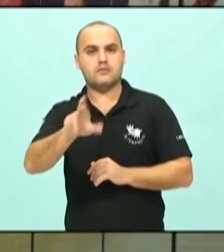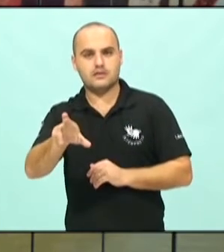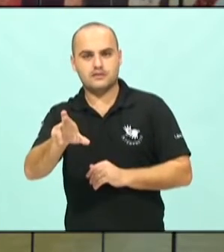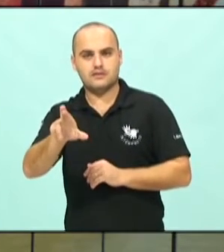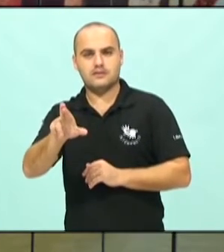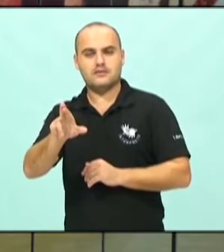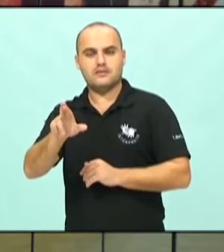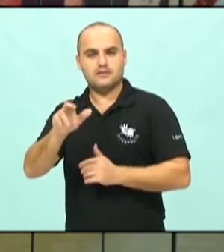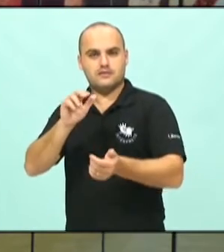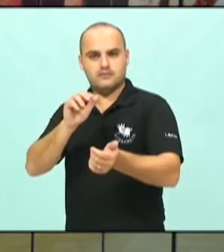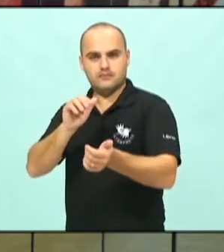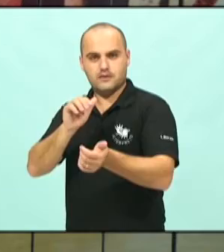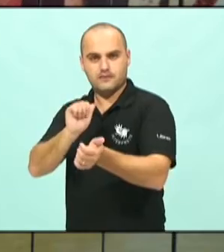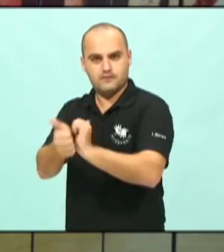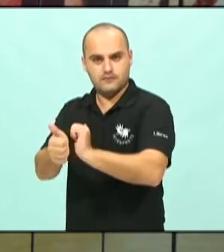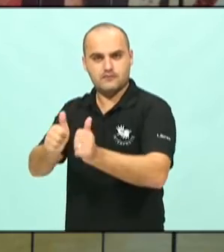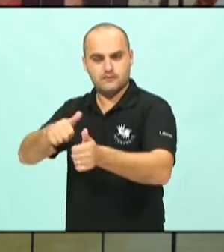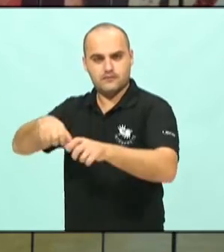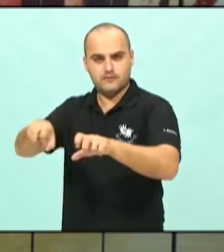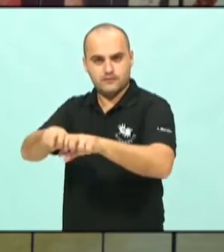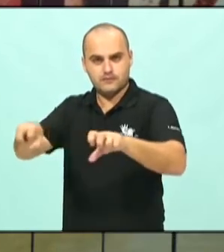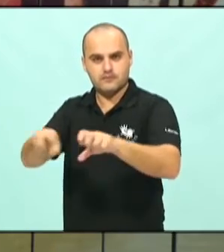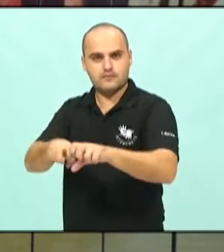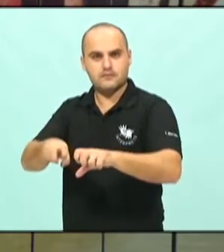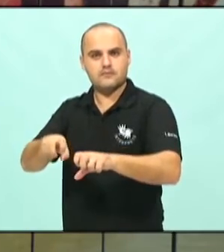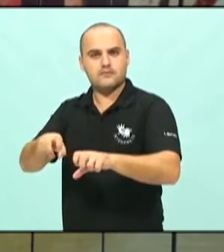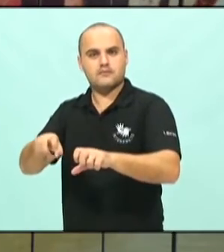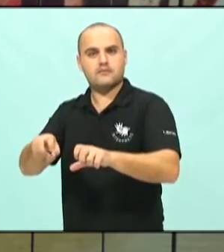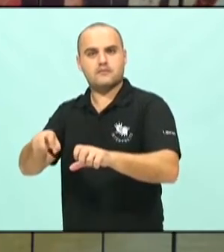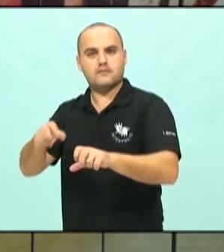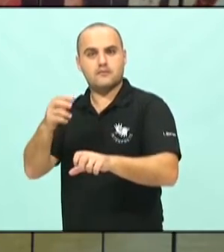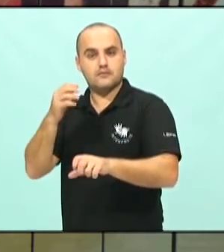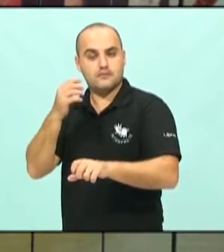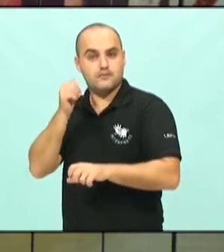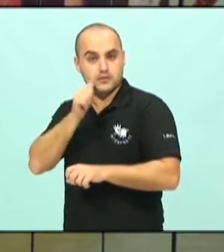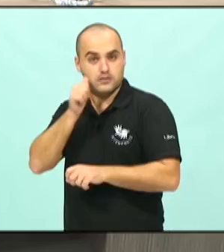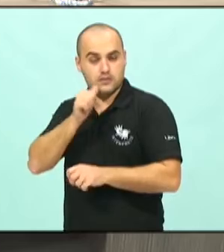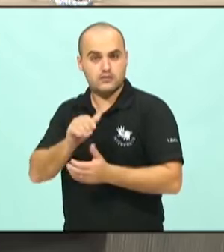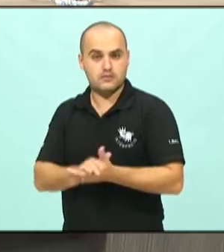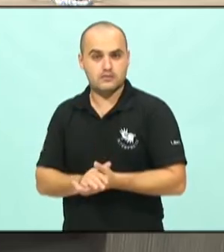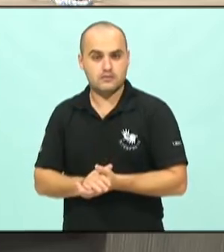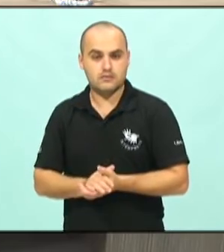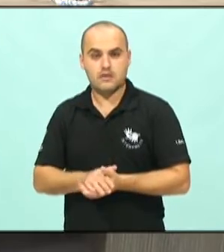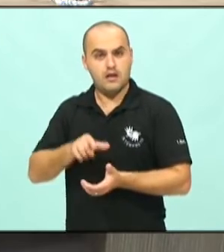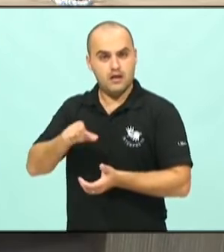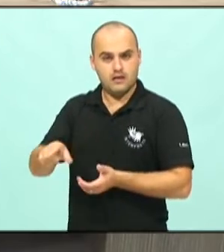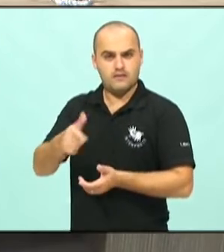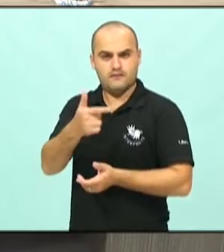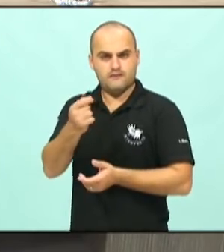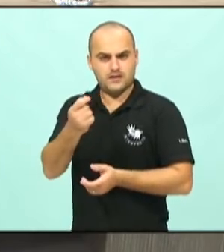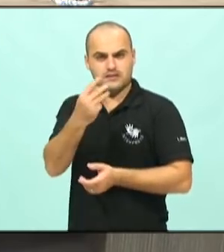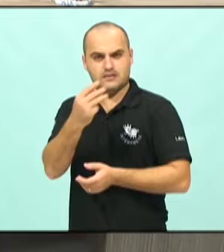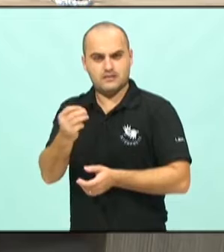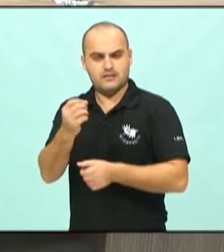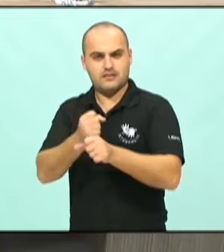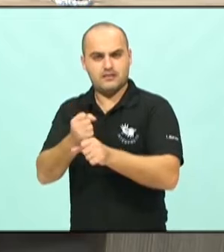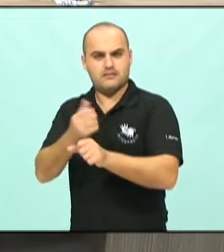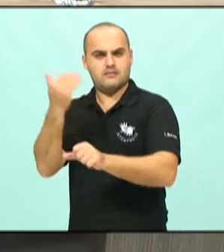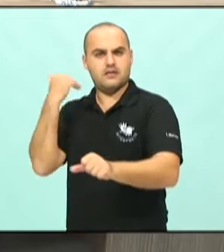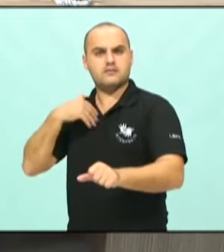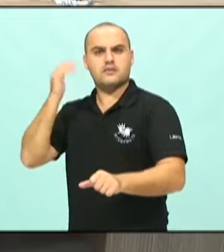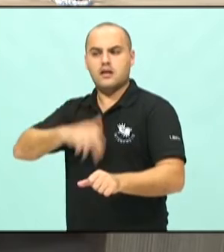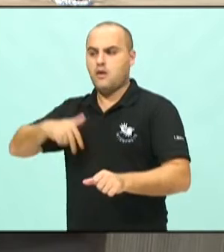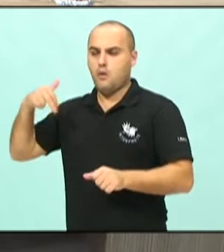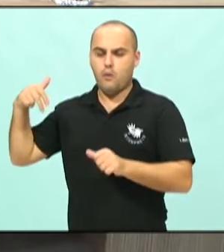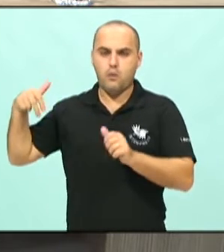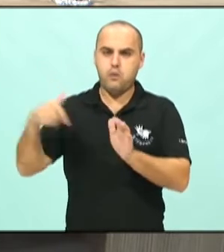feminino. Ele foi até 20, 30 anos atrás recordista dos 100 metros dentro do estado de Santa Catarina. Foi um grande velocista e